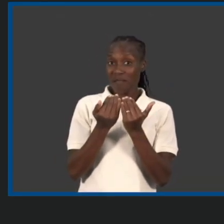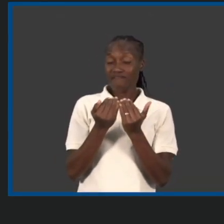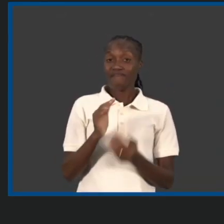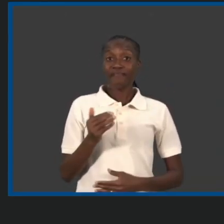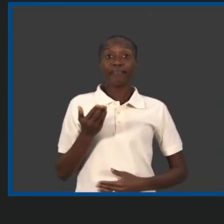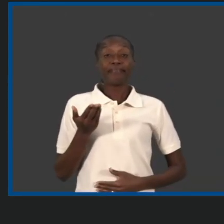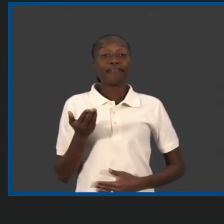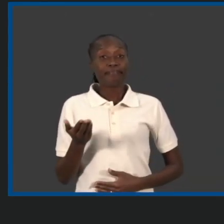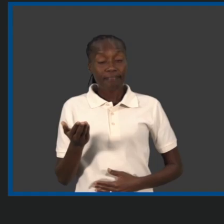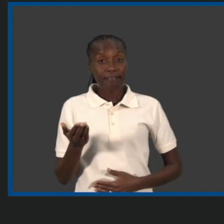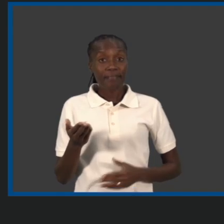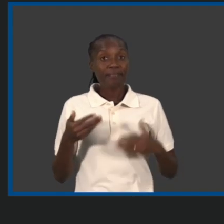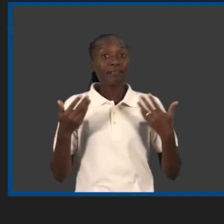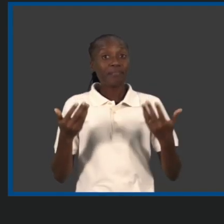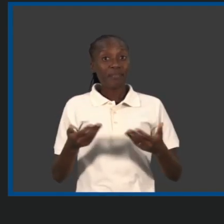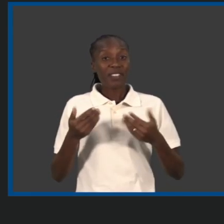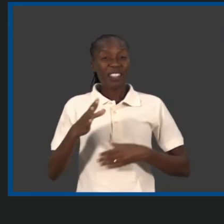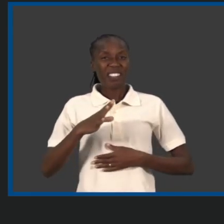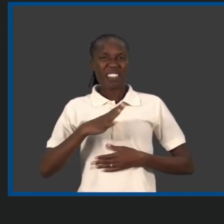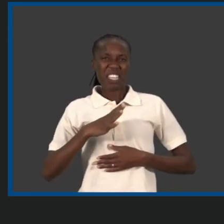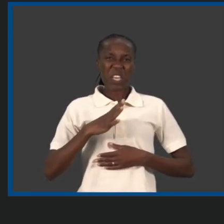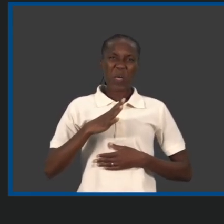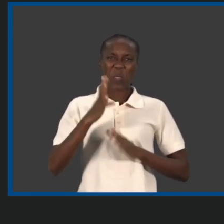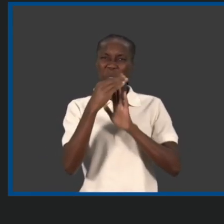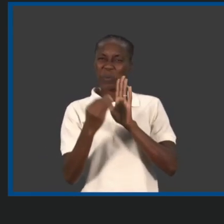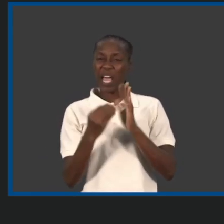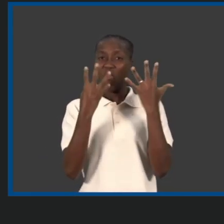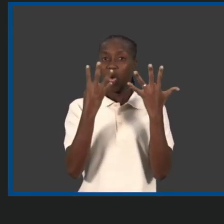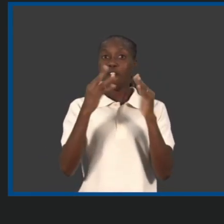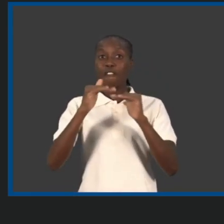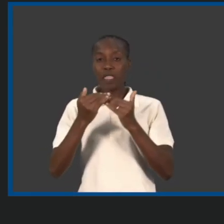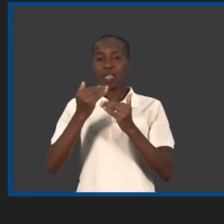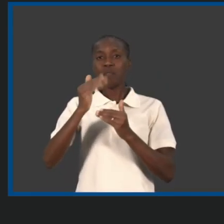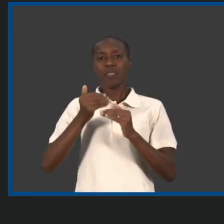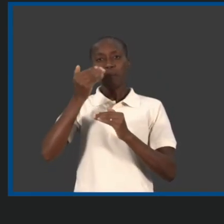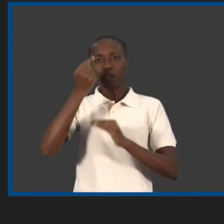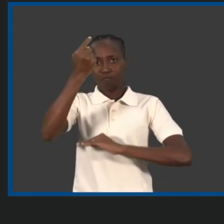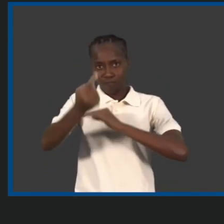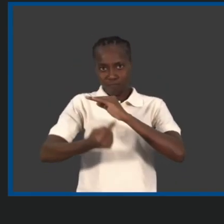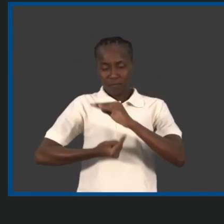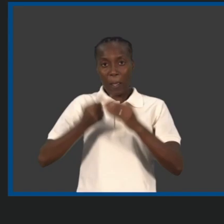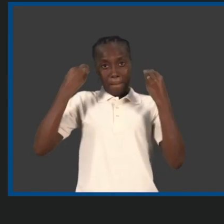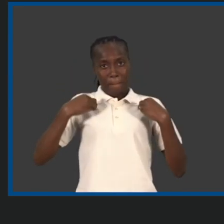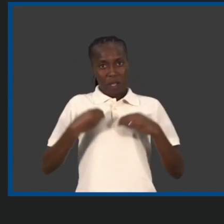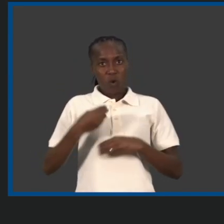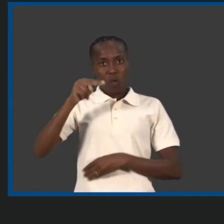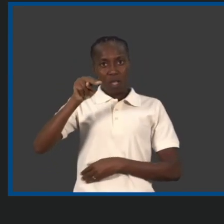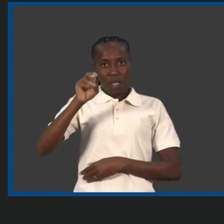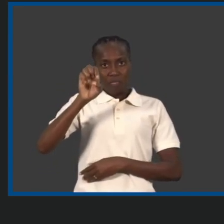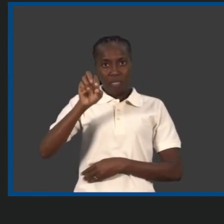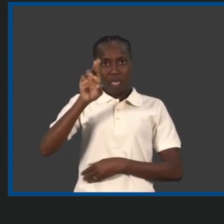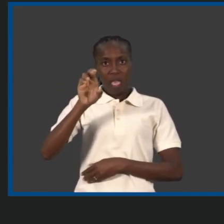sétimo dia nosso, já era o nono dia, apareceu o médico da neurocirurgia.